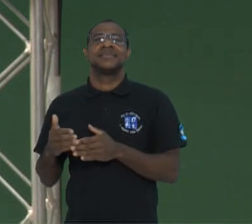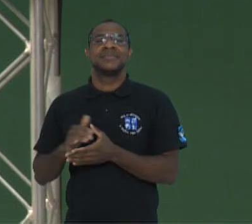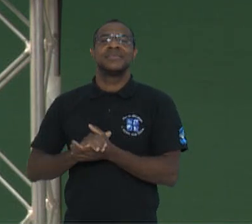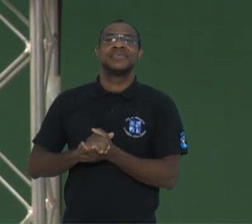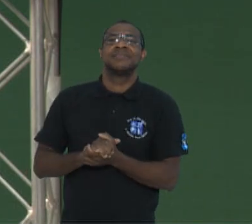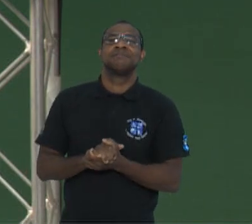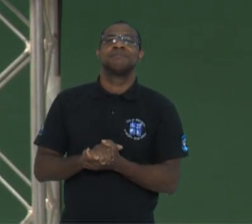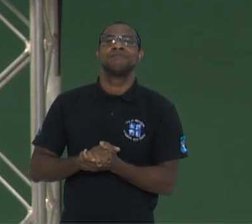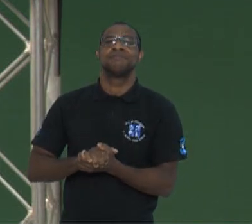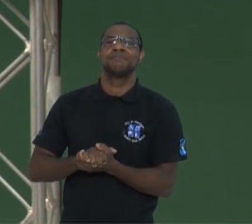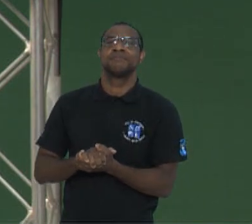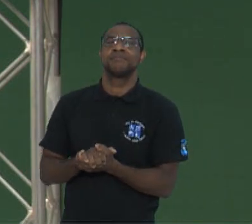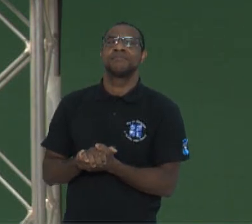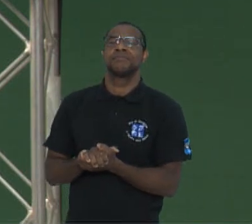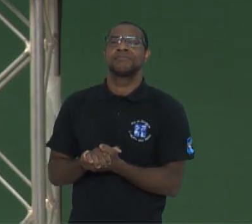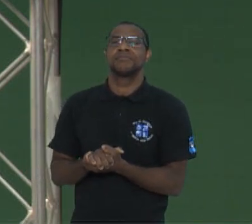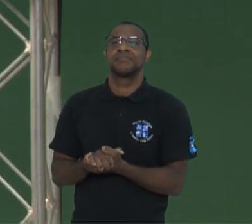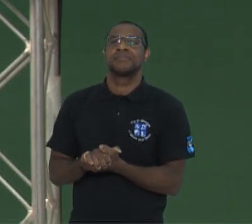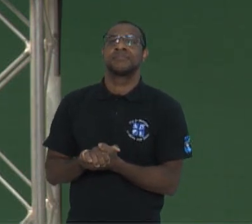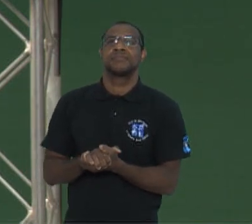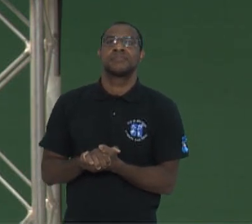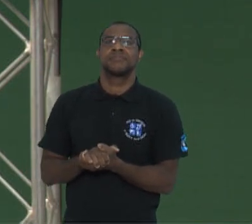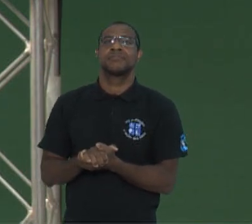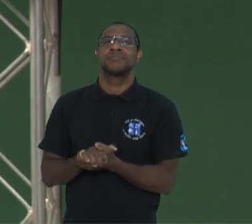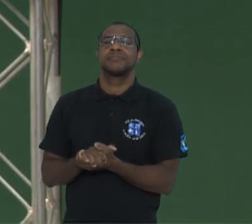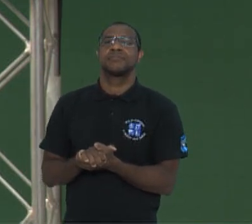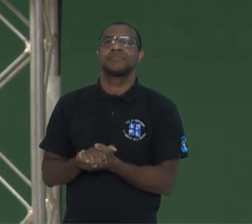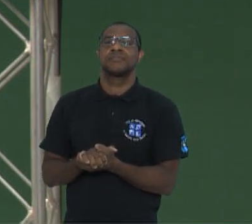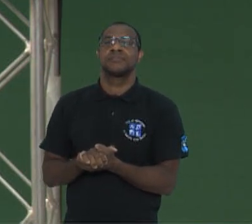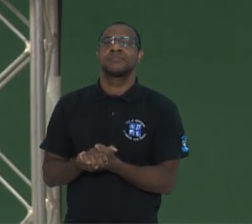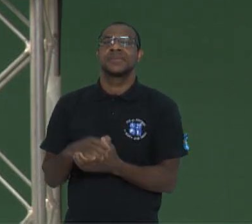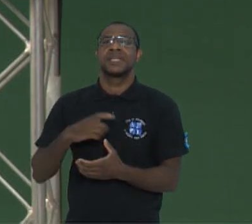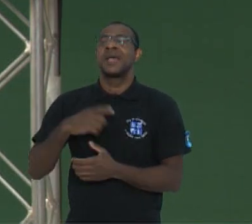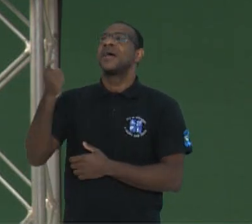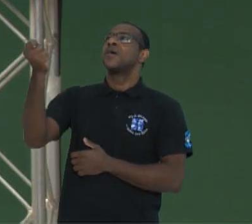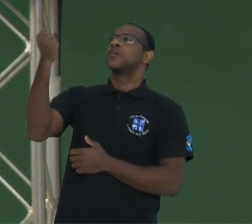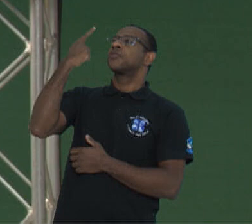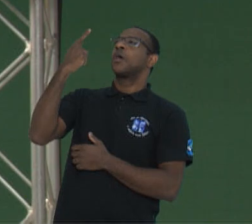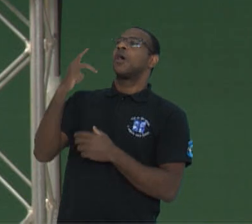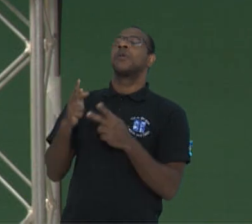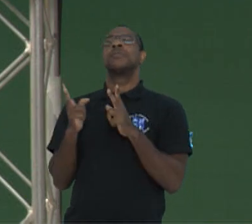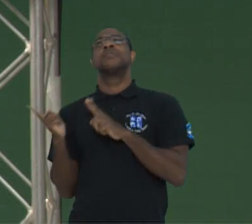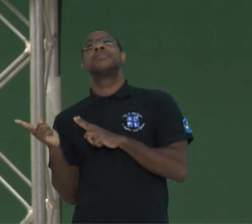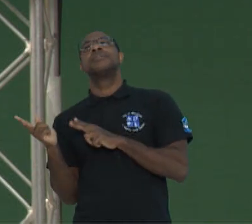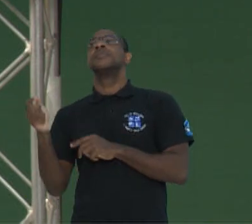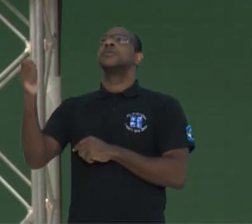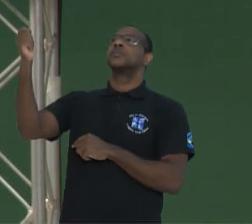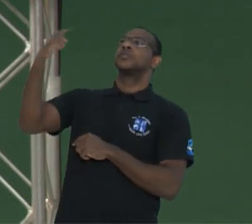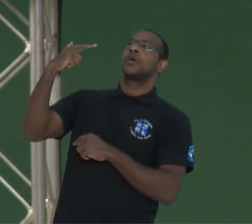e teve sunbath, teve um banho de sol, né?